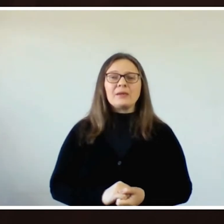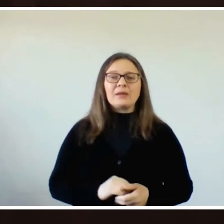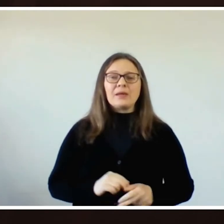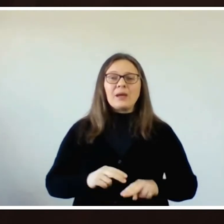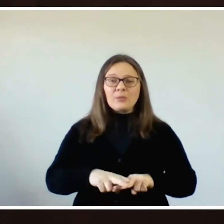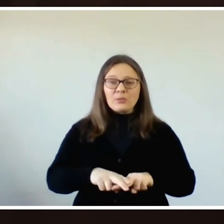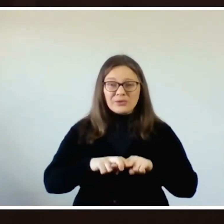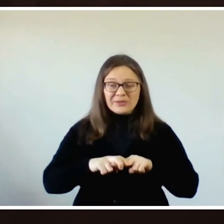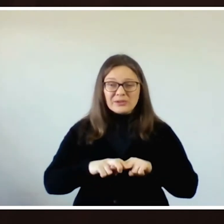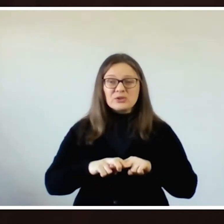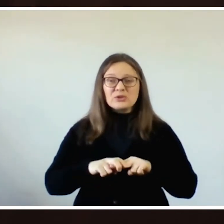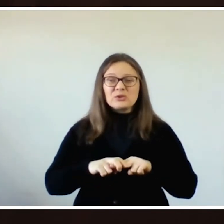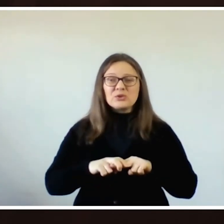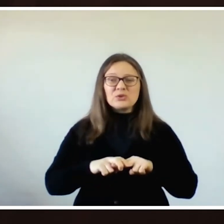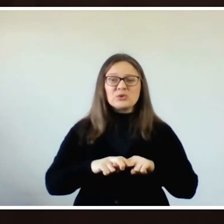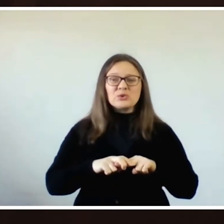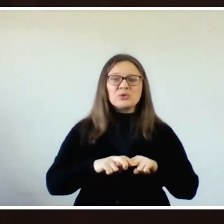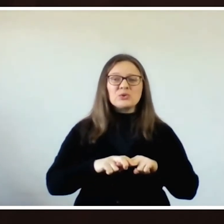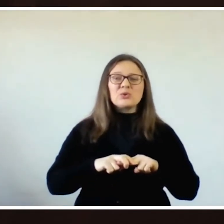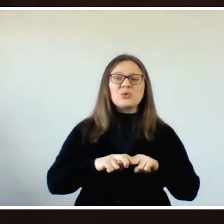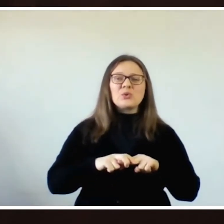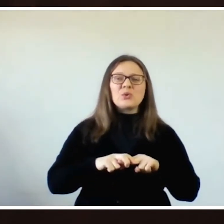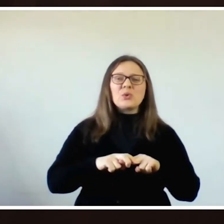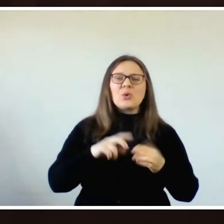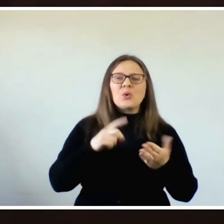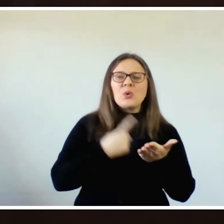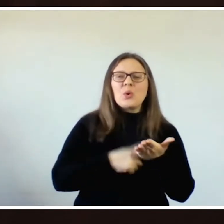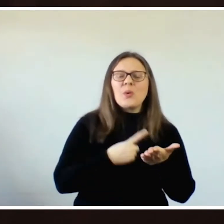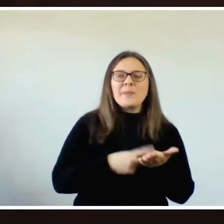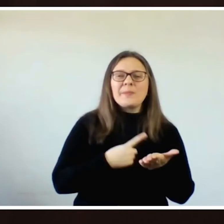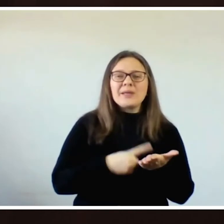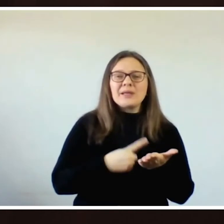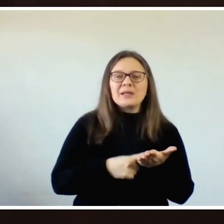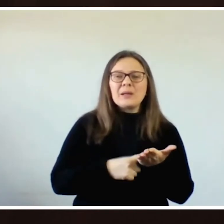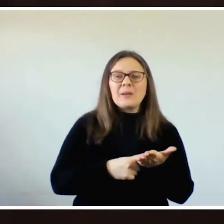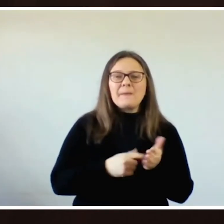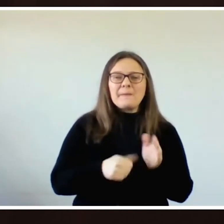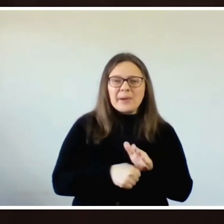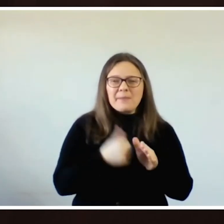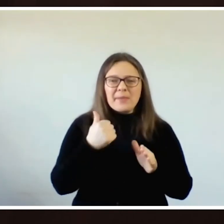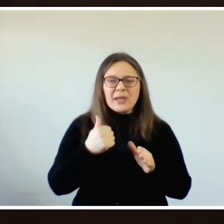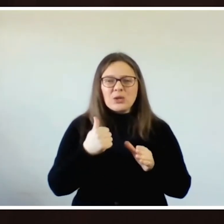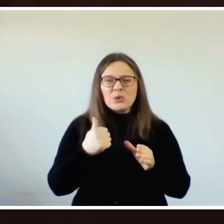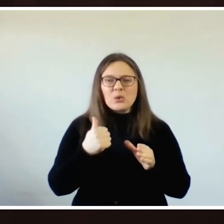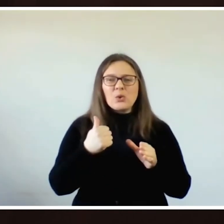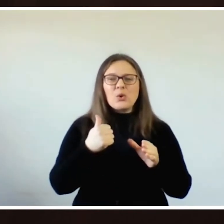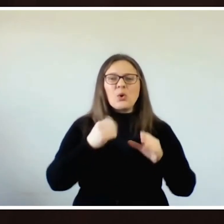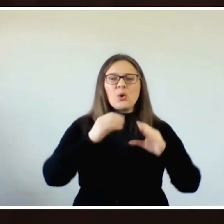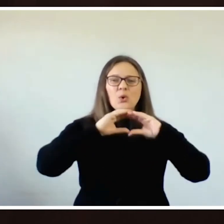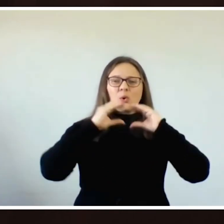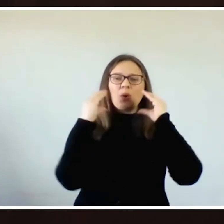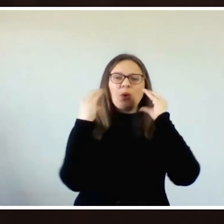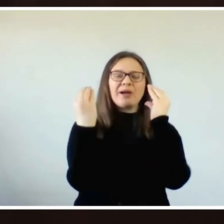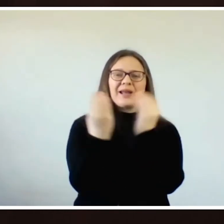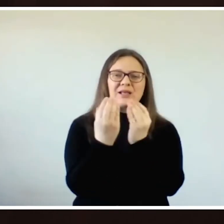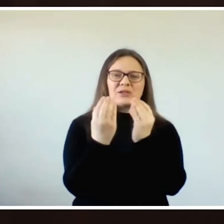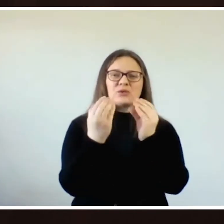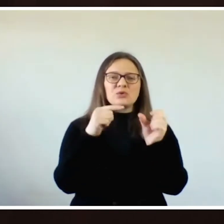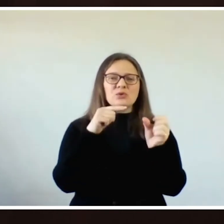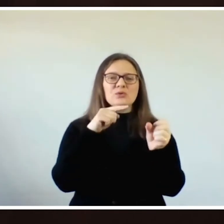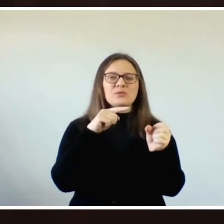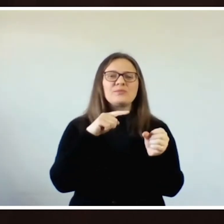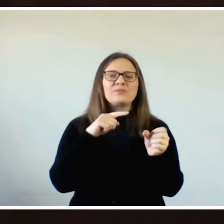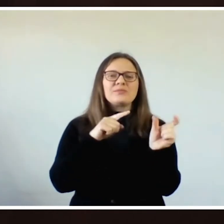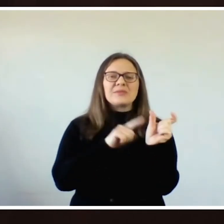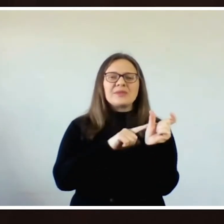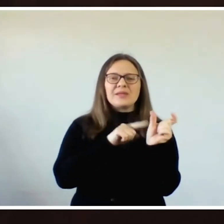Niceia. Constantino convoca o primeiro concílio geral da igreja em Niceia, na